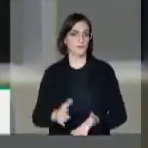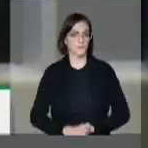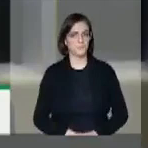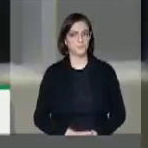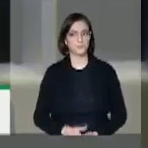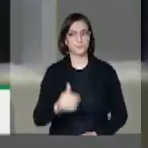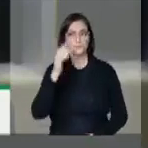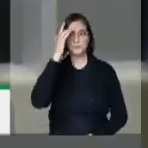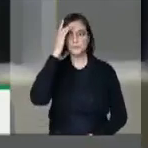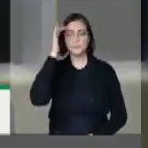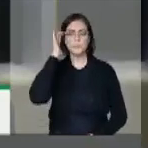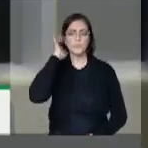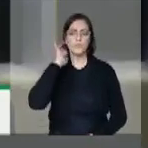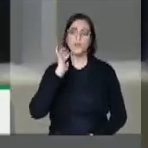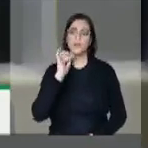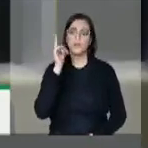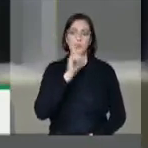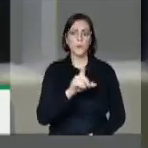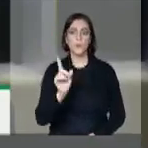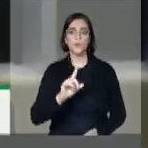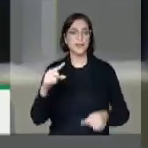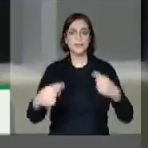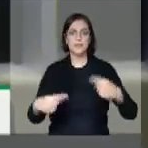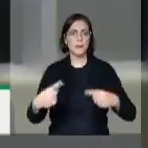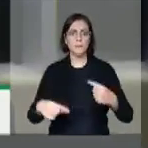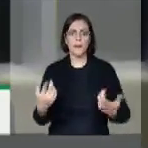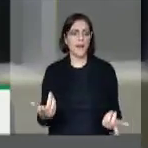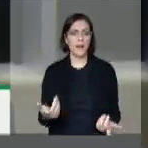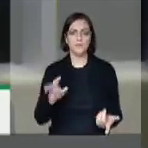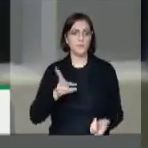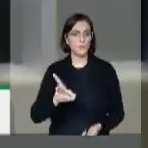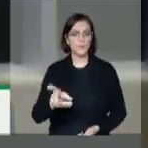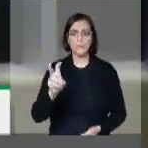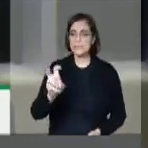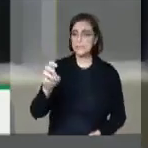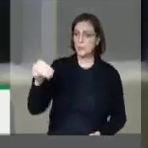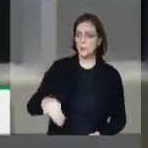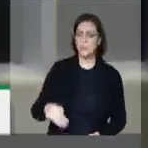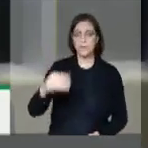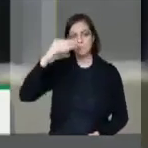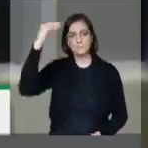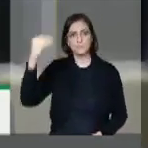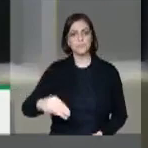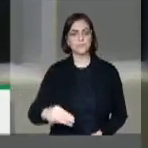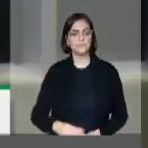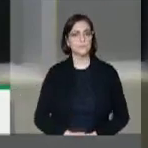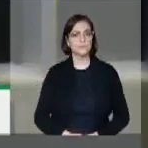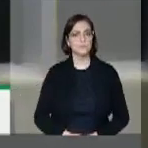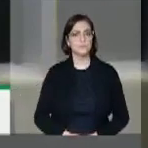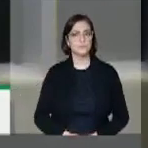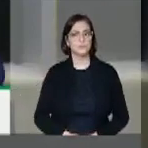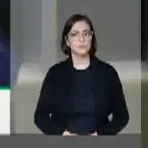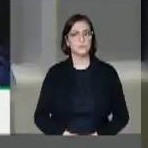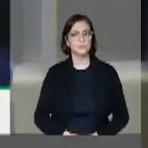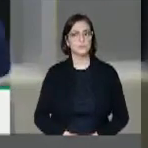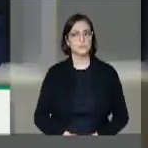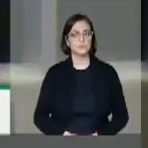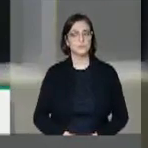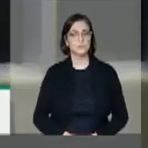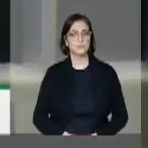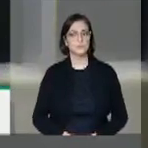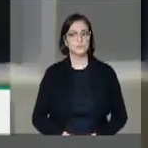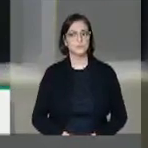Não consegue sustentar um debate de 5 minutos sobre o que está sendo discutido. A oratória, eu entendo